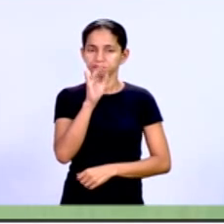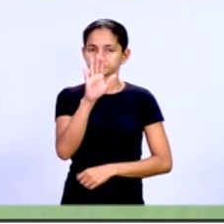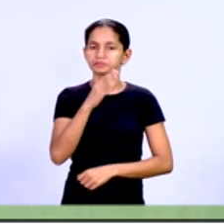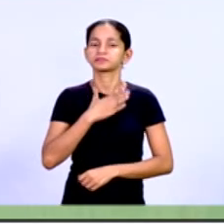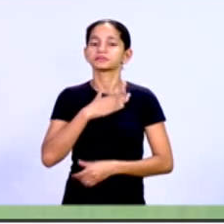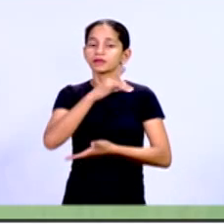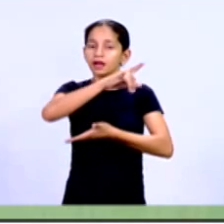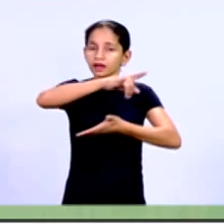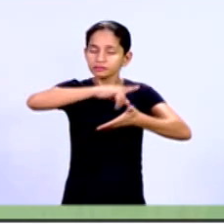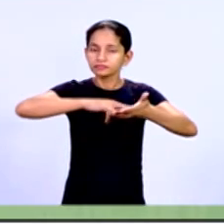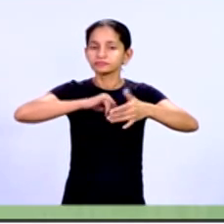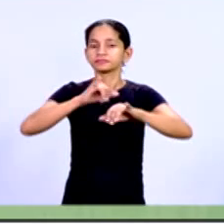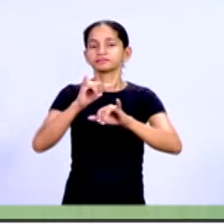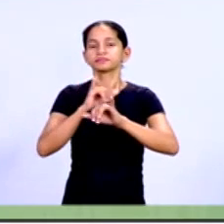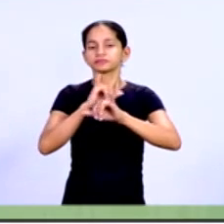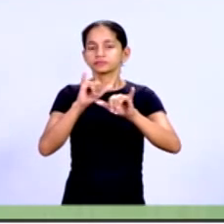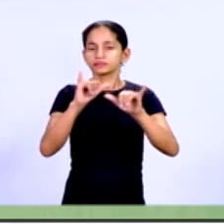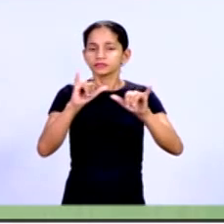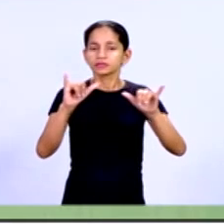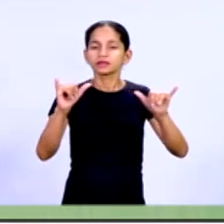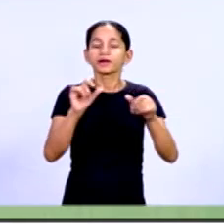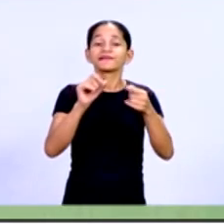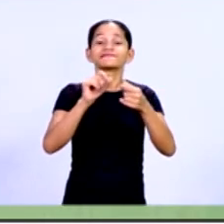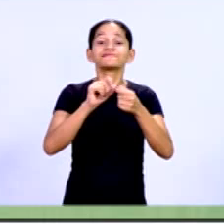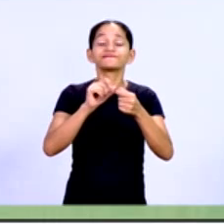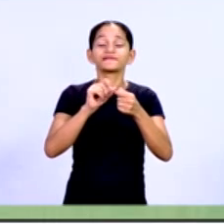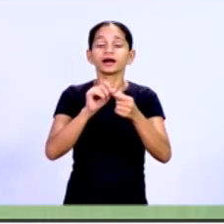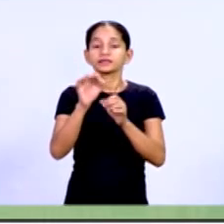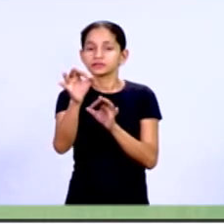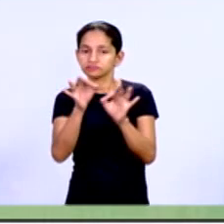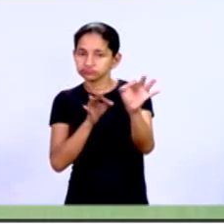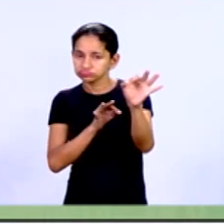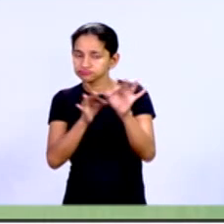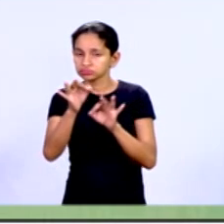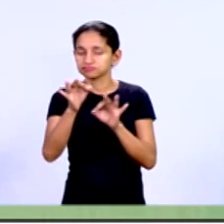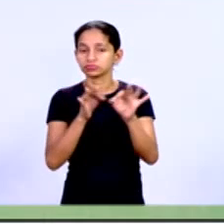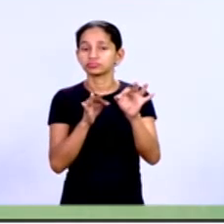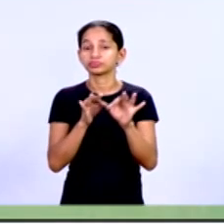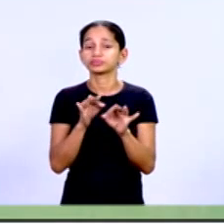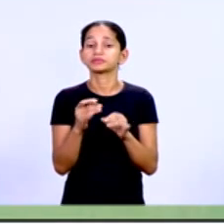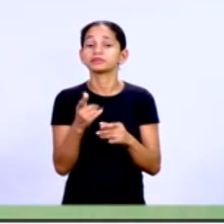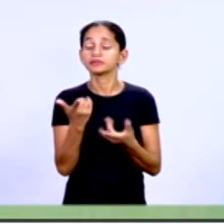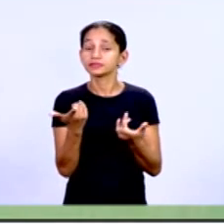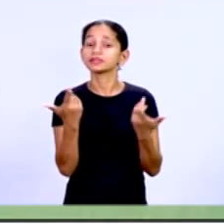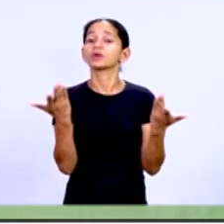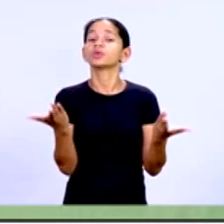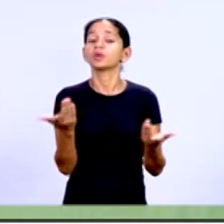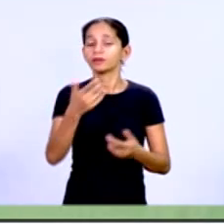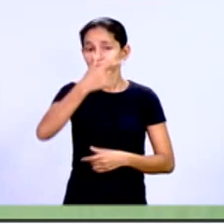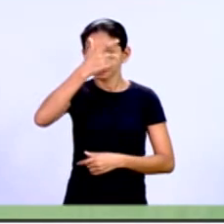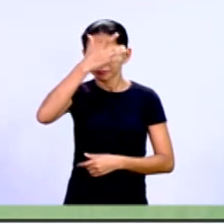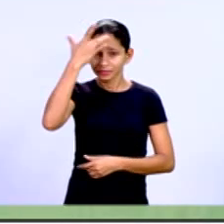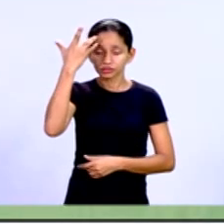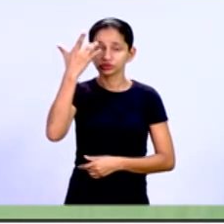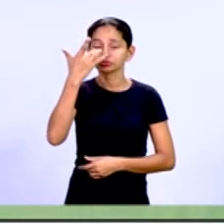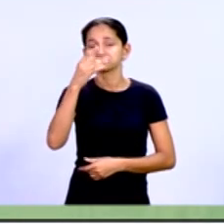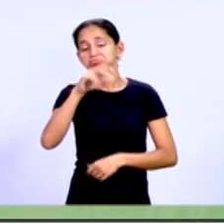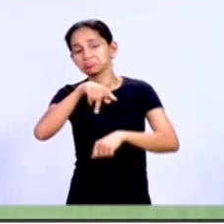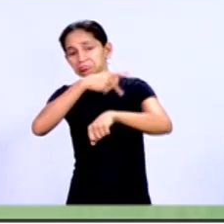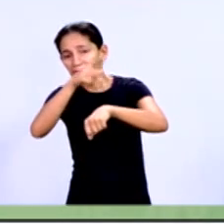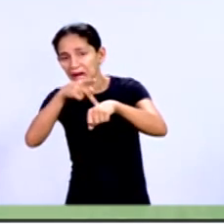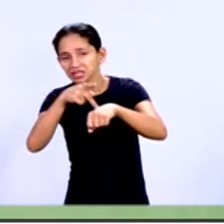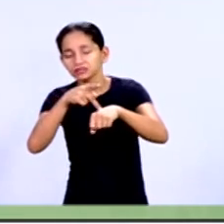agências internacionais de classificação de risco de crédito atribuem a um emissor, seja ele